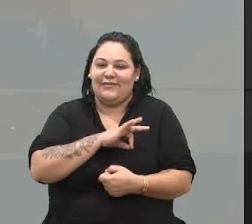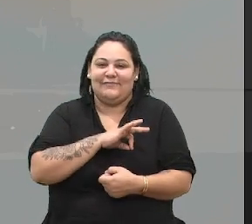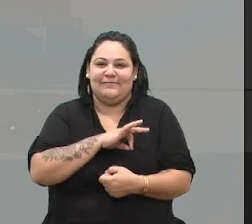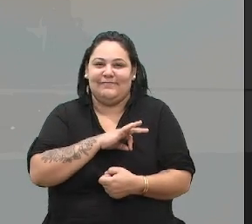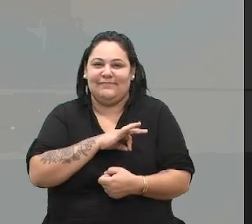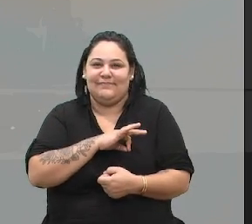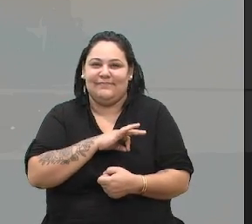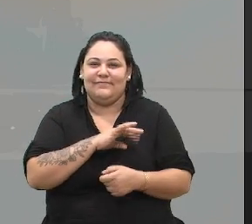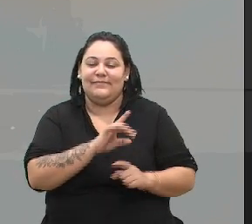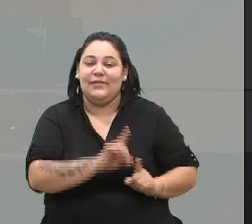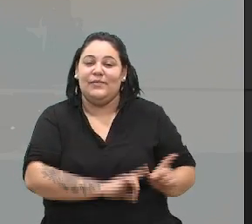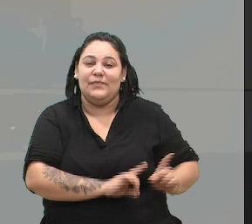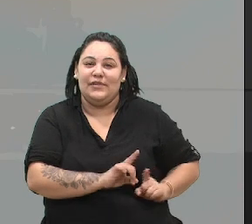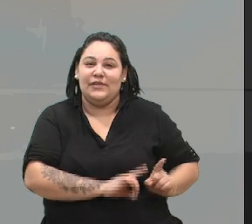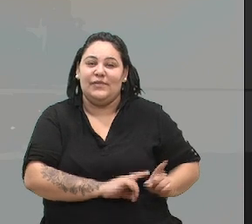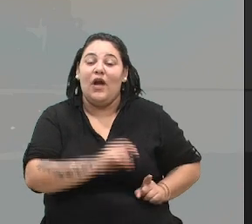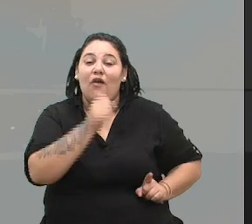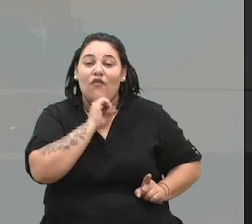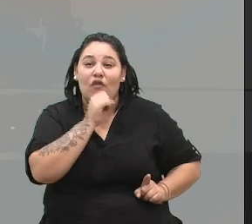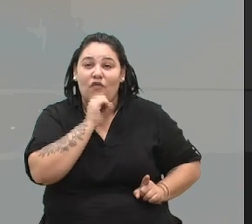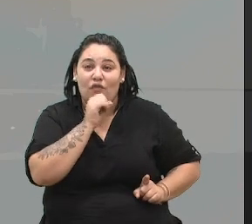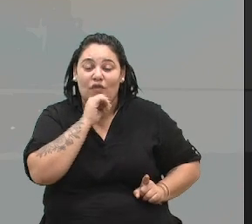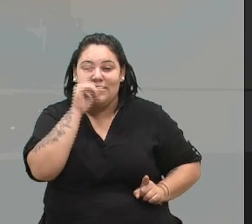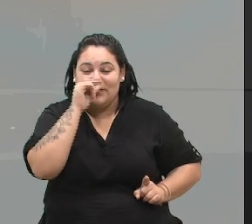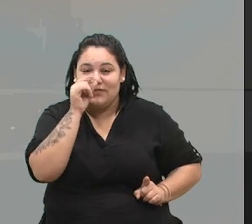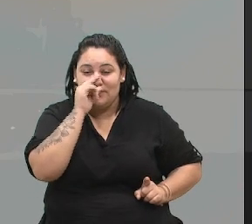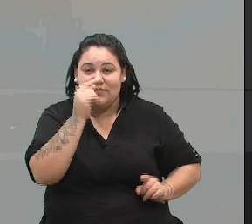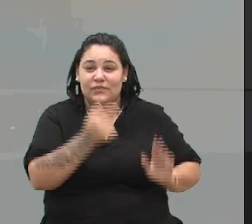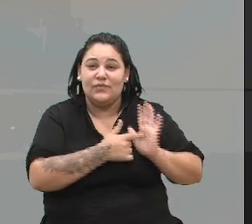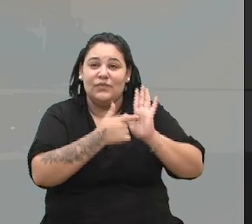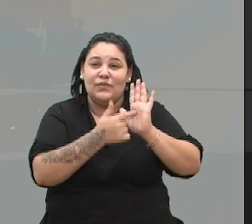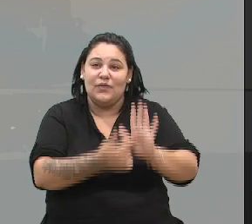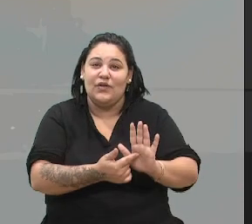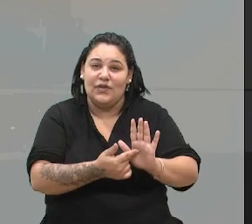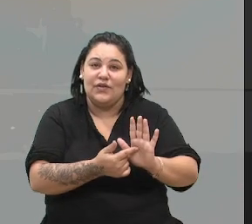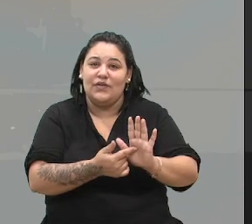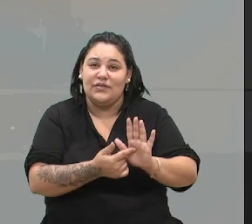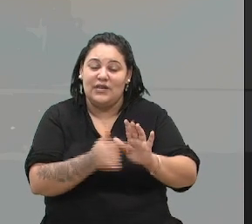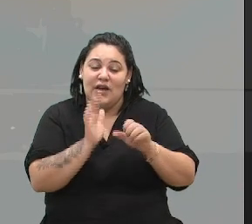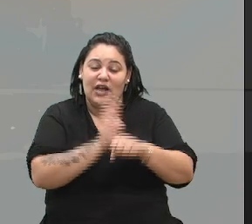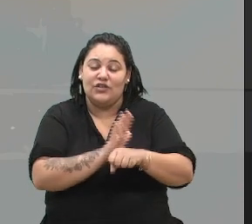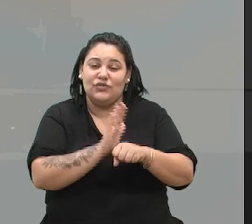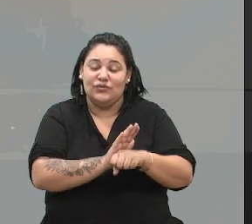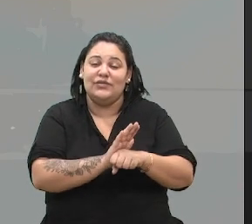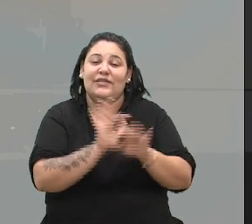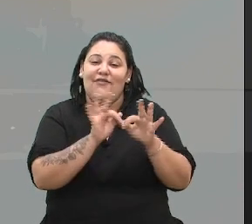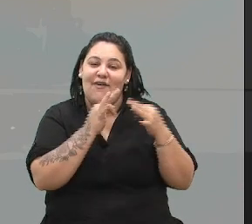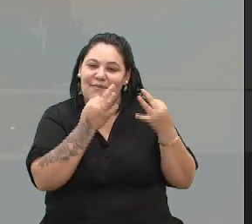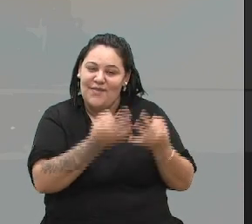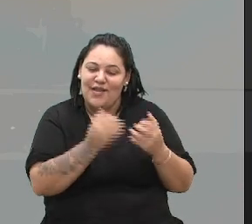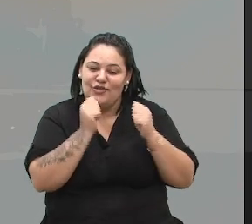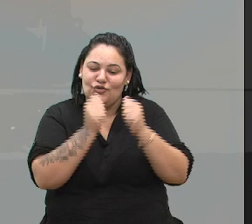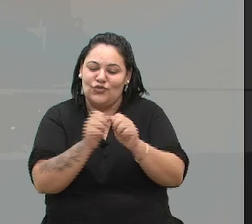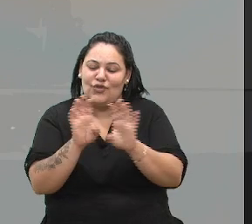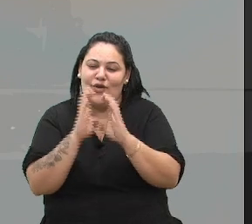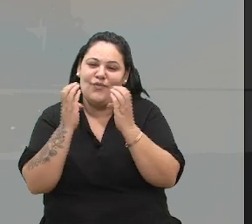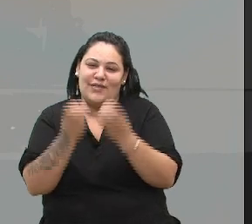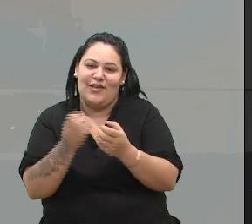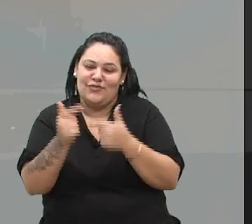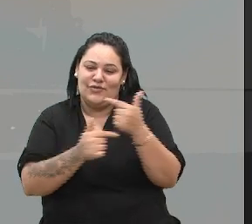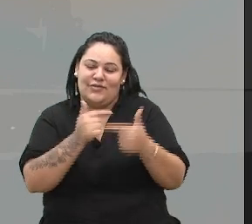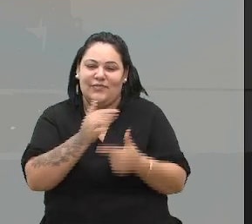Primo, avô do vereador Sandro Fantinel, demonstra a vocação familiar de ajuda da comunidade pelo serviço